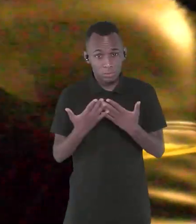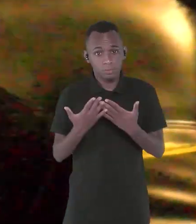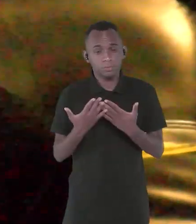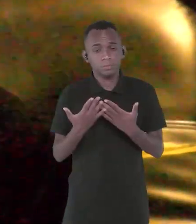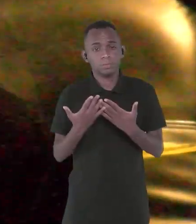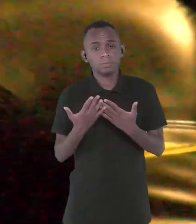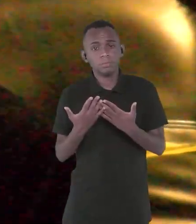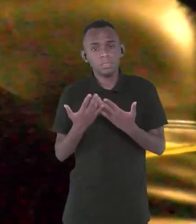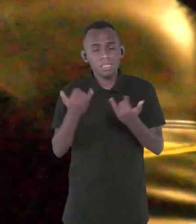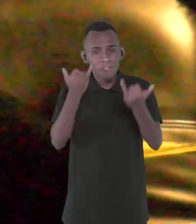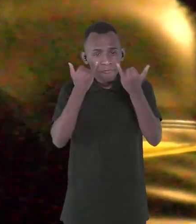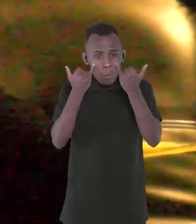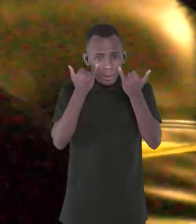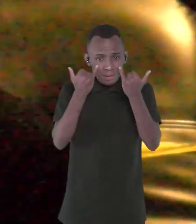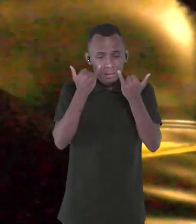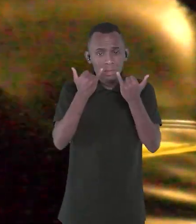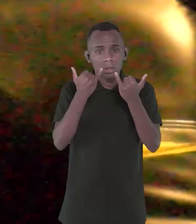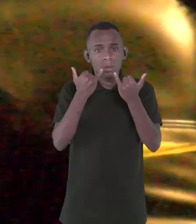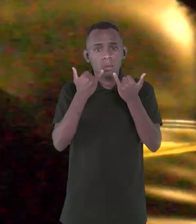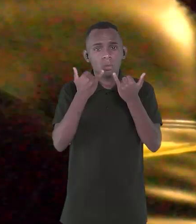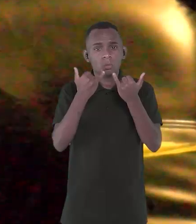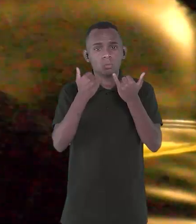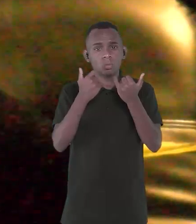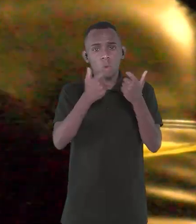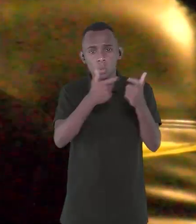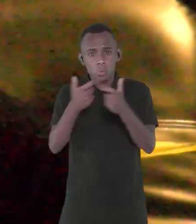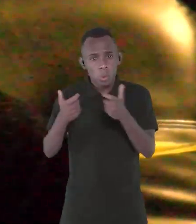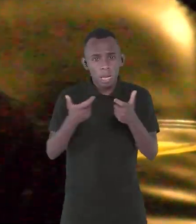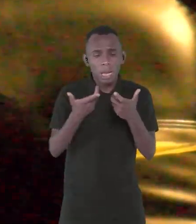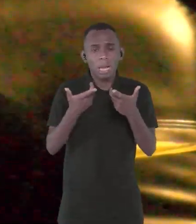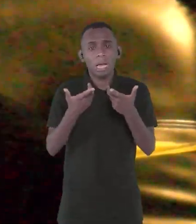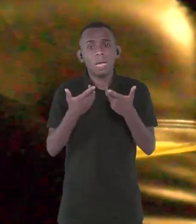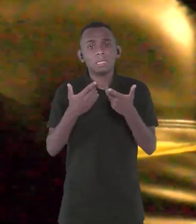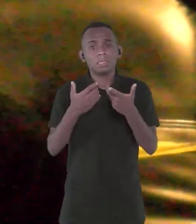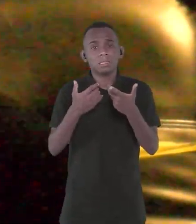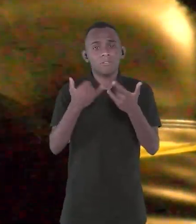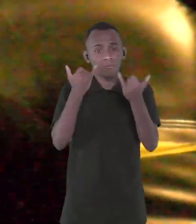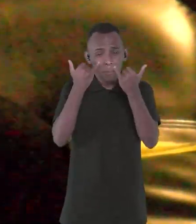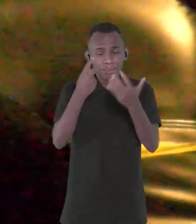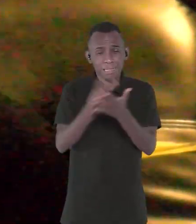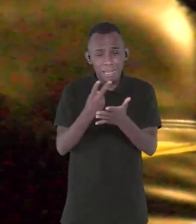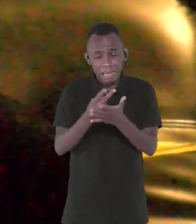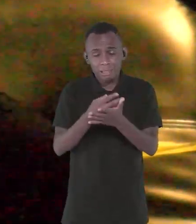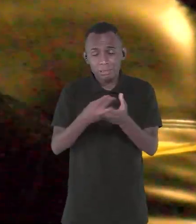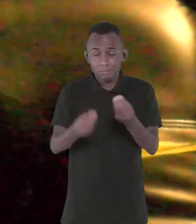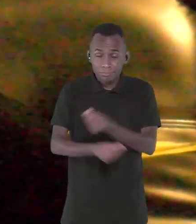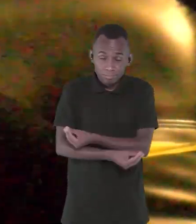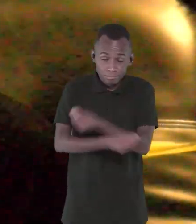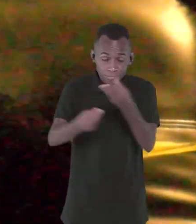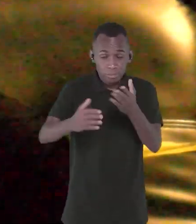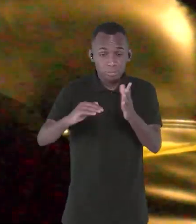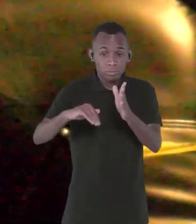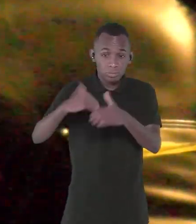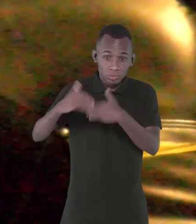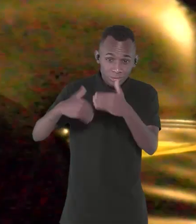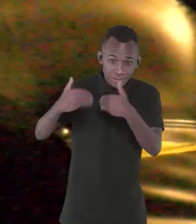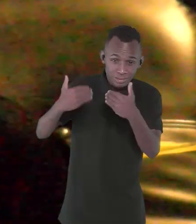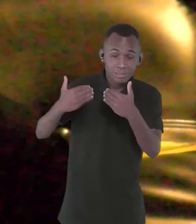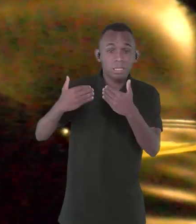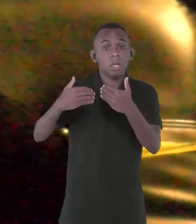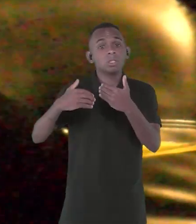desinformação estão cada vez mais eficientes, cada vez funcionando melhor, e isso veio à tona primeiro com aquela coisa do Cambridge